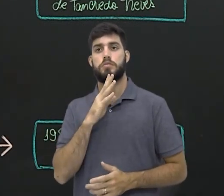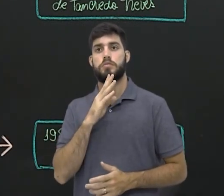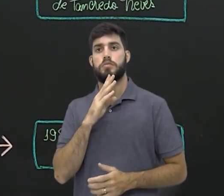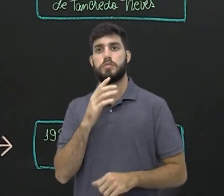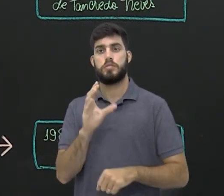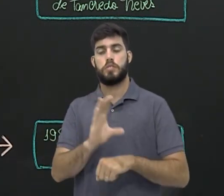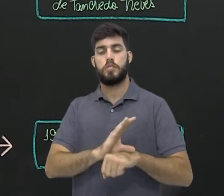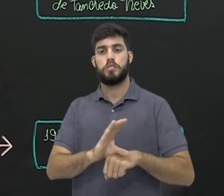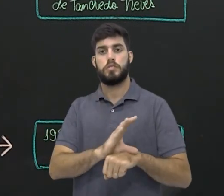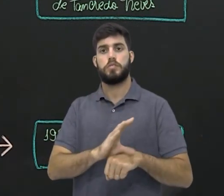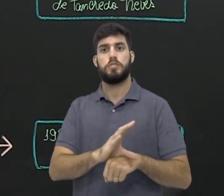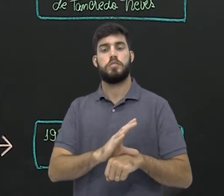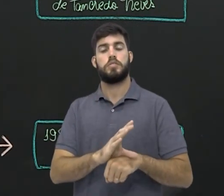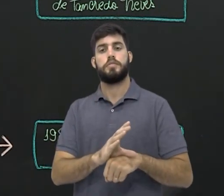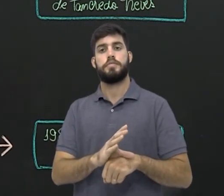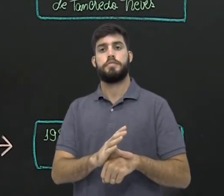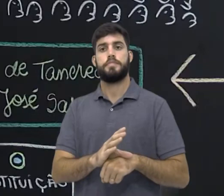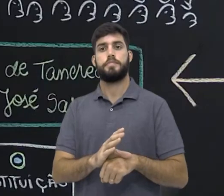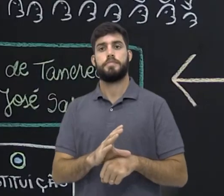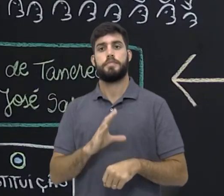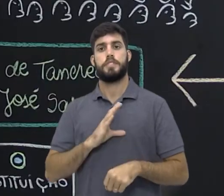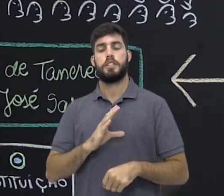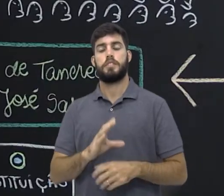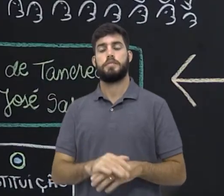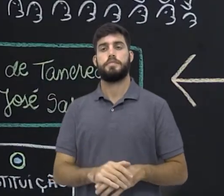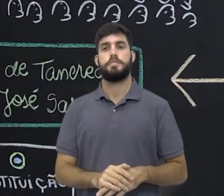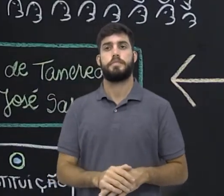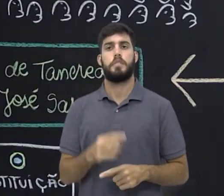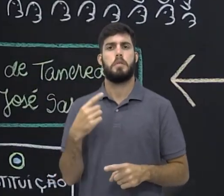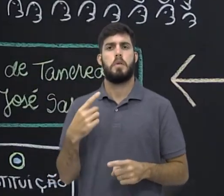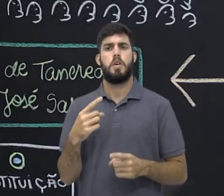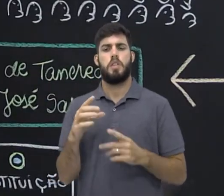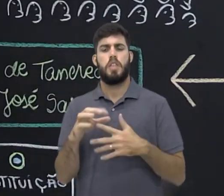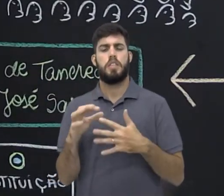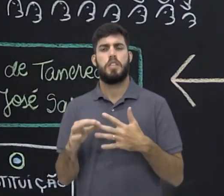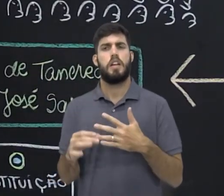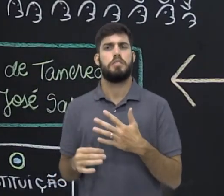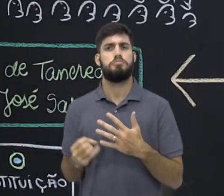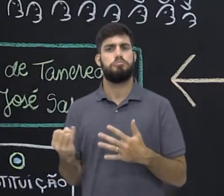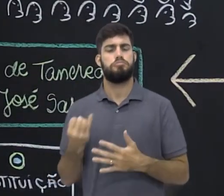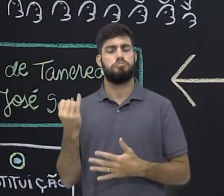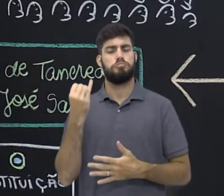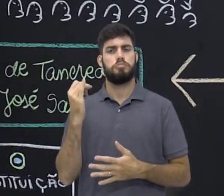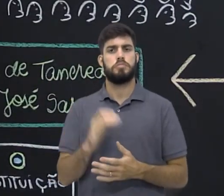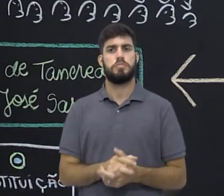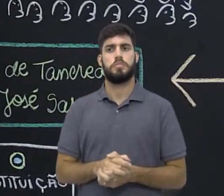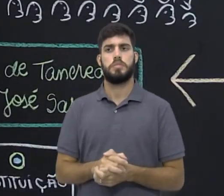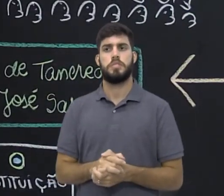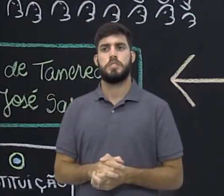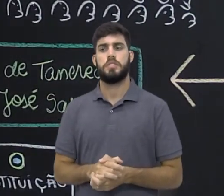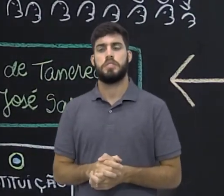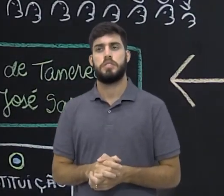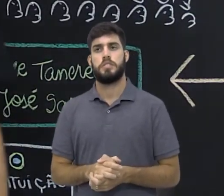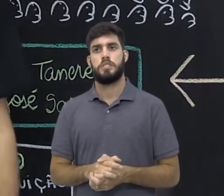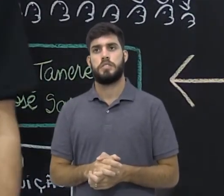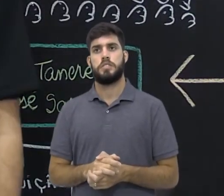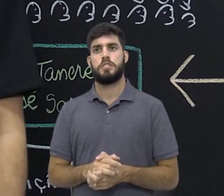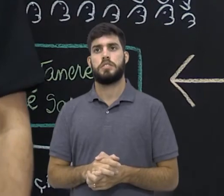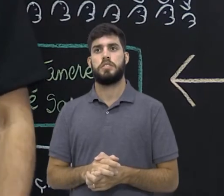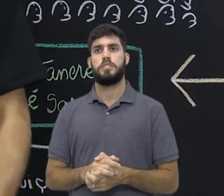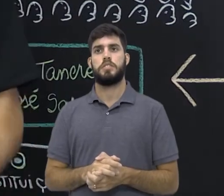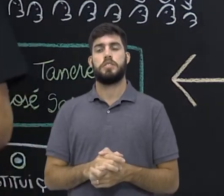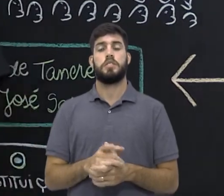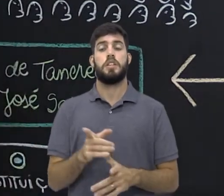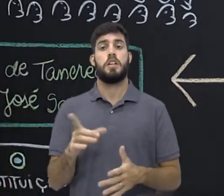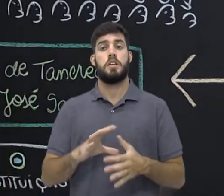Constituição Cidadã. Por quê? Por alguns detalhes muito interessantes. A Constituinte, a Assembleia Nacional